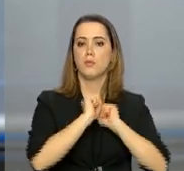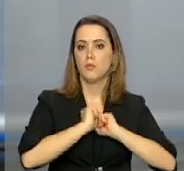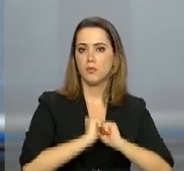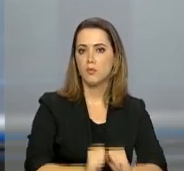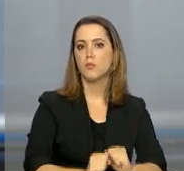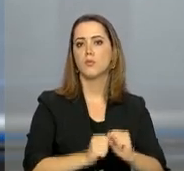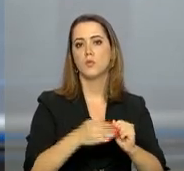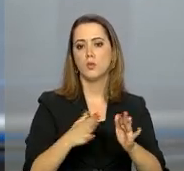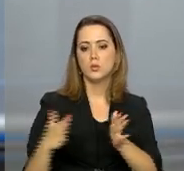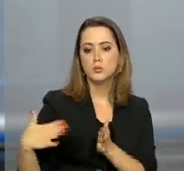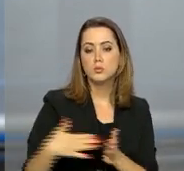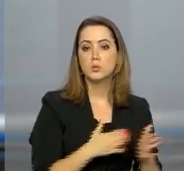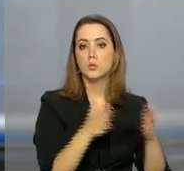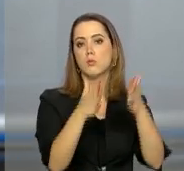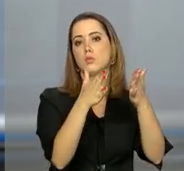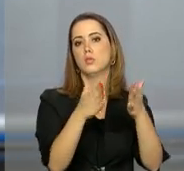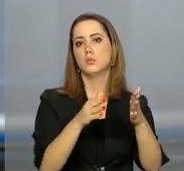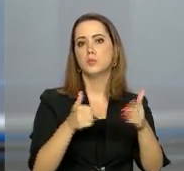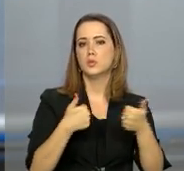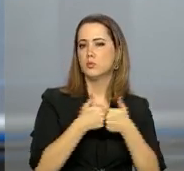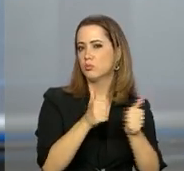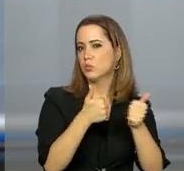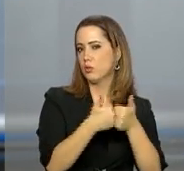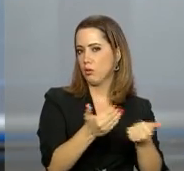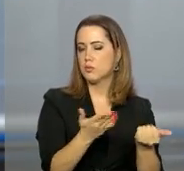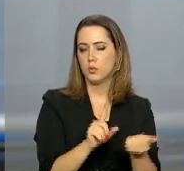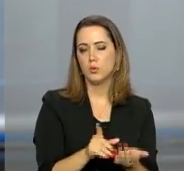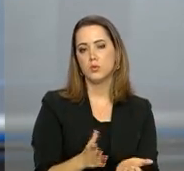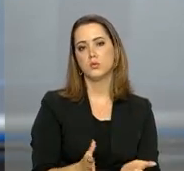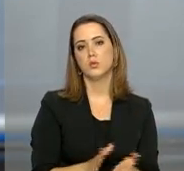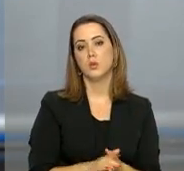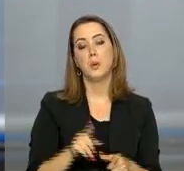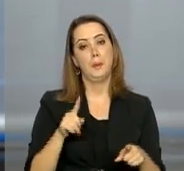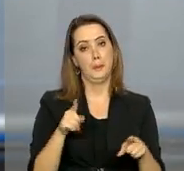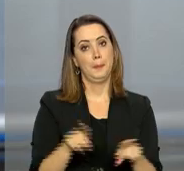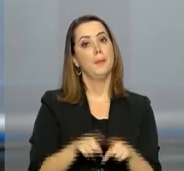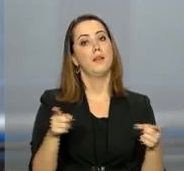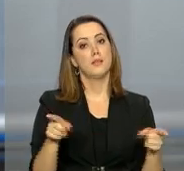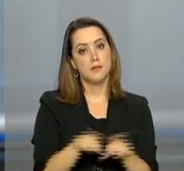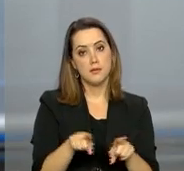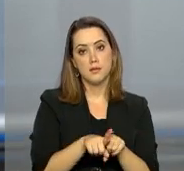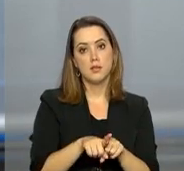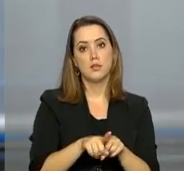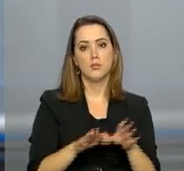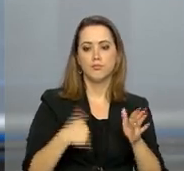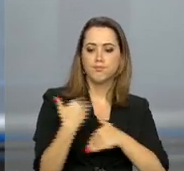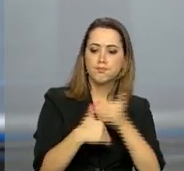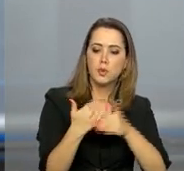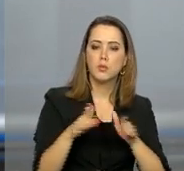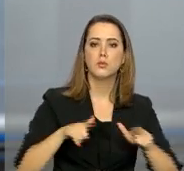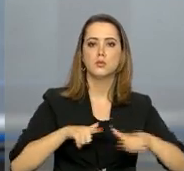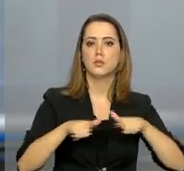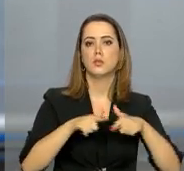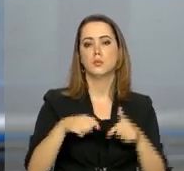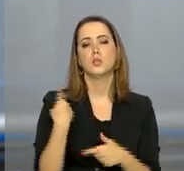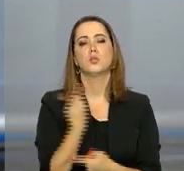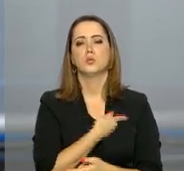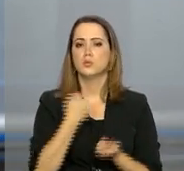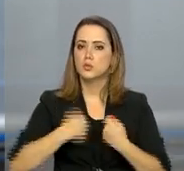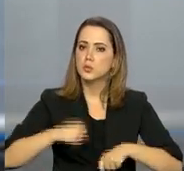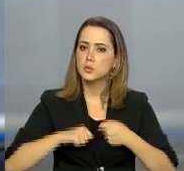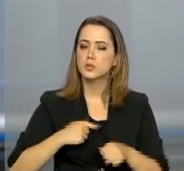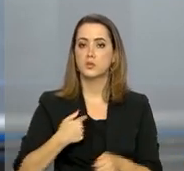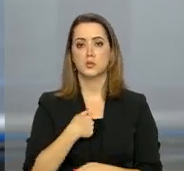condições de trânsito do que produzimos, como também para gerar os empregos que precisamos. Então, eu